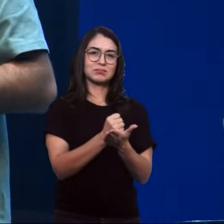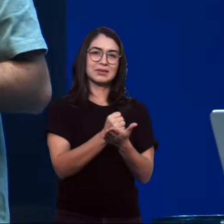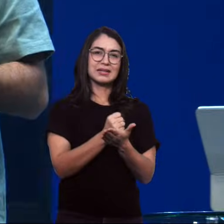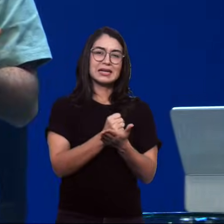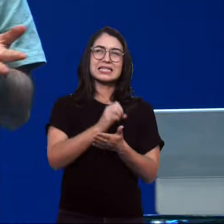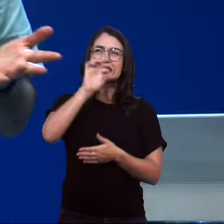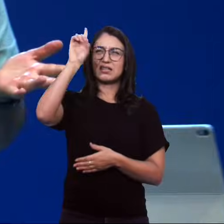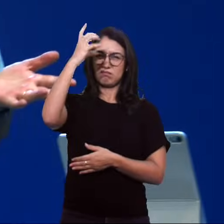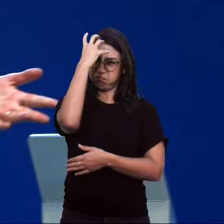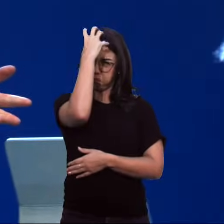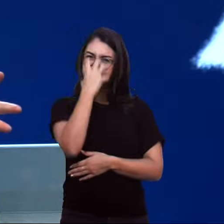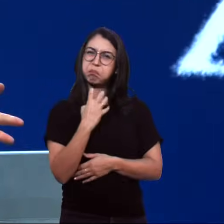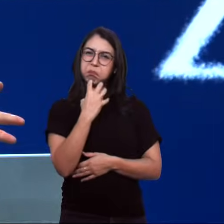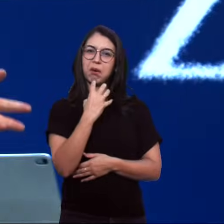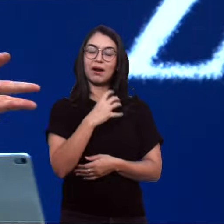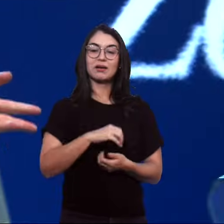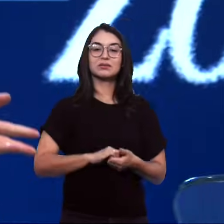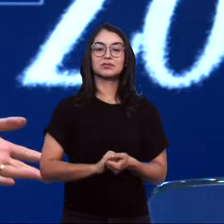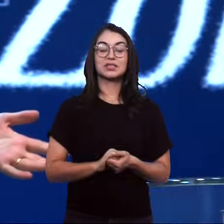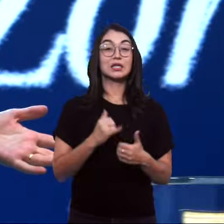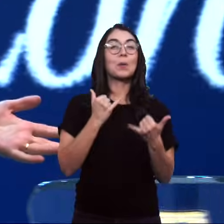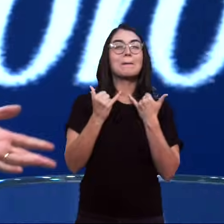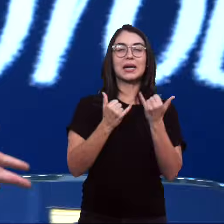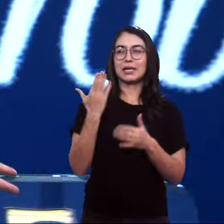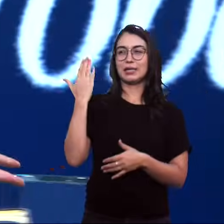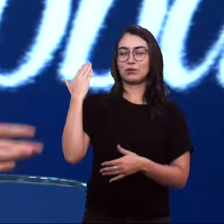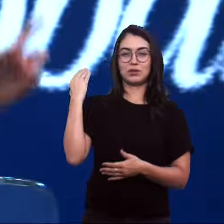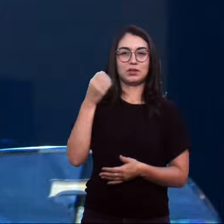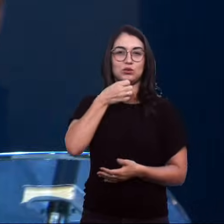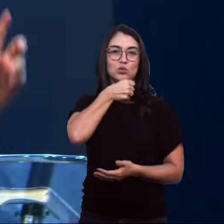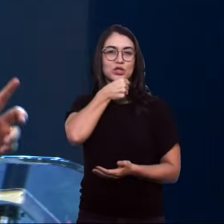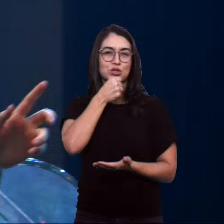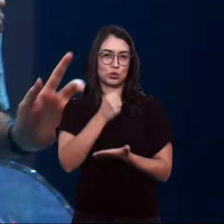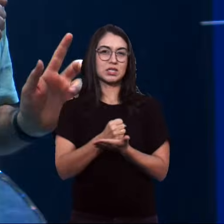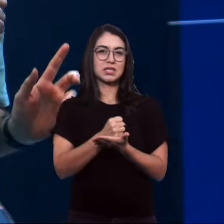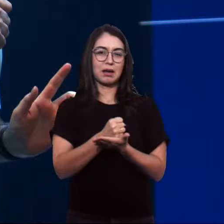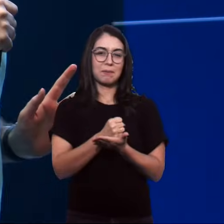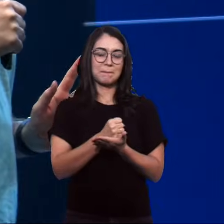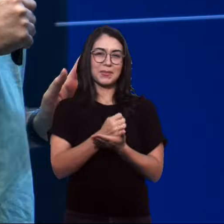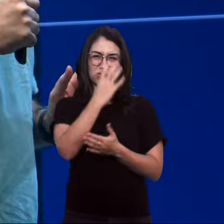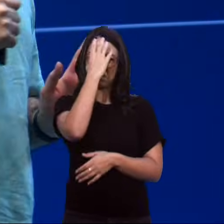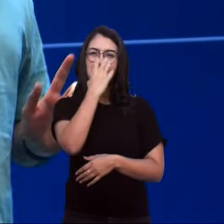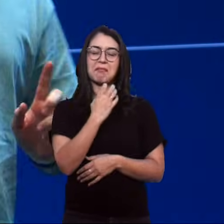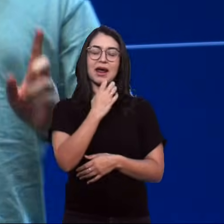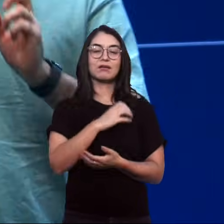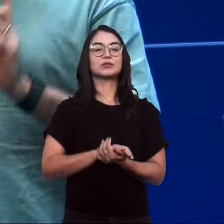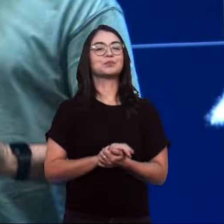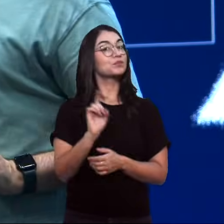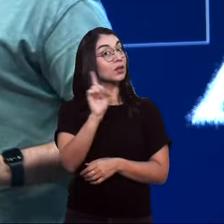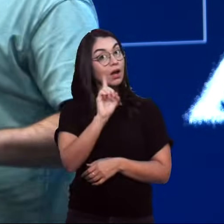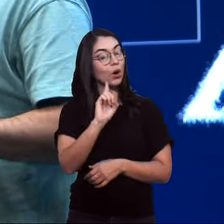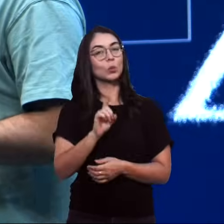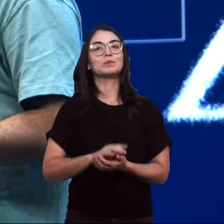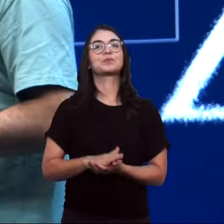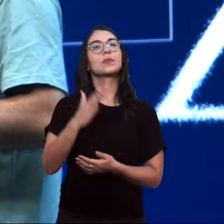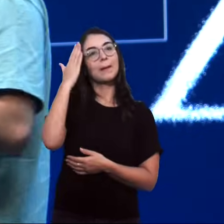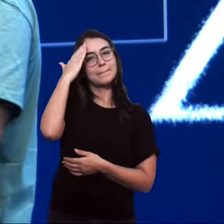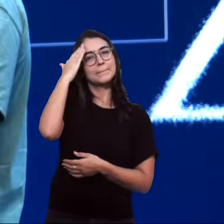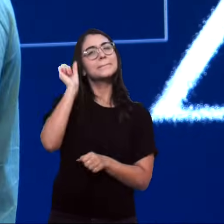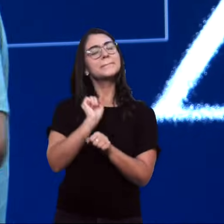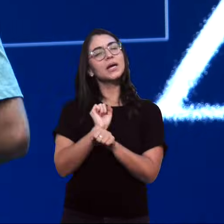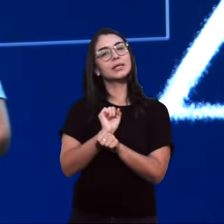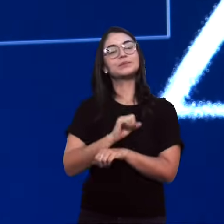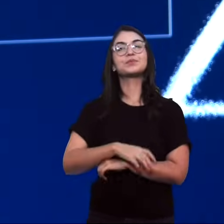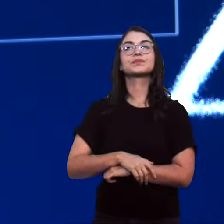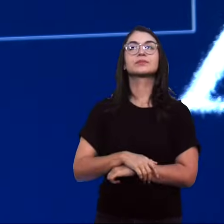muito bravo, né? Tem aquela brincadeira que Deus no Antigo Testamento era bravo, mas não é isso, tá? Para pensar.